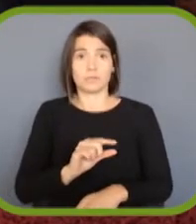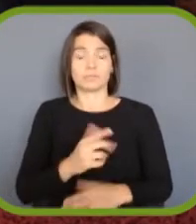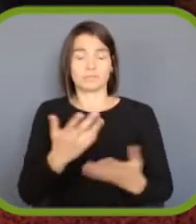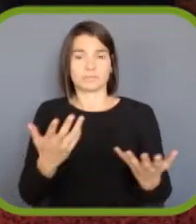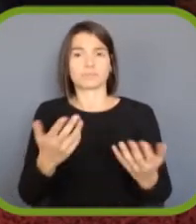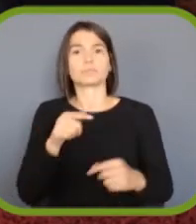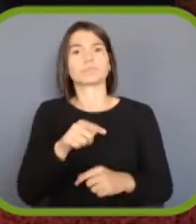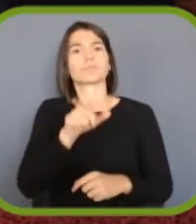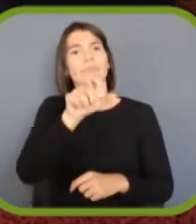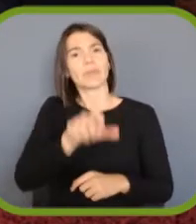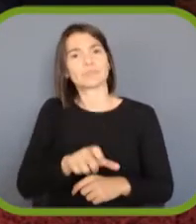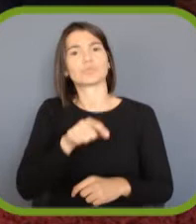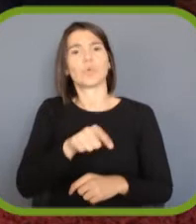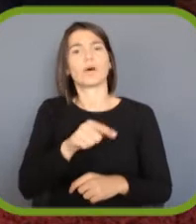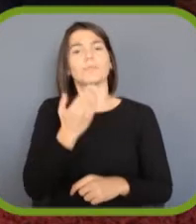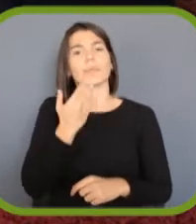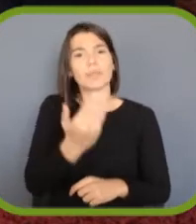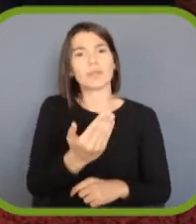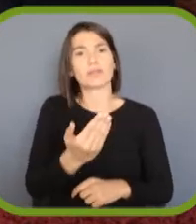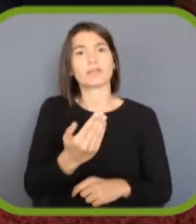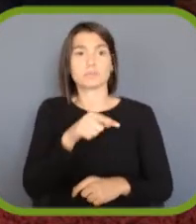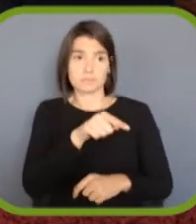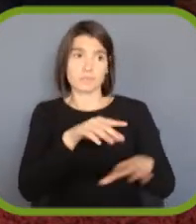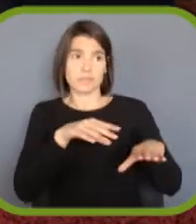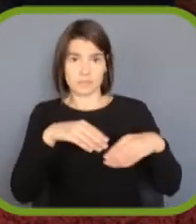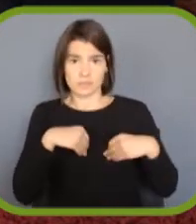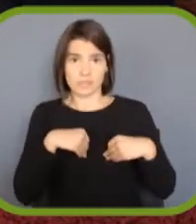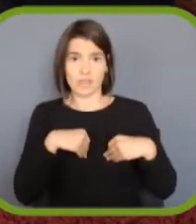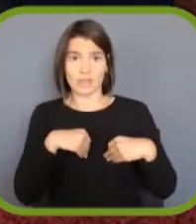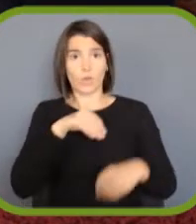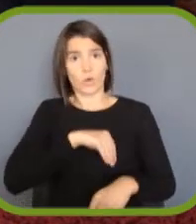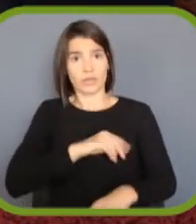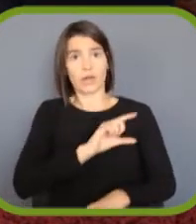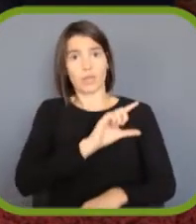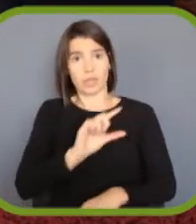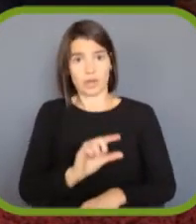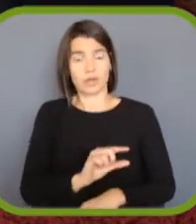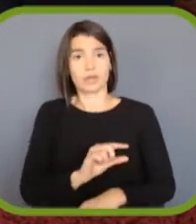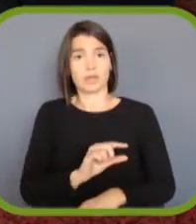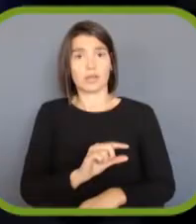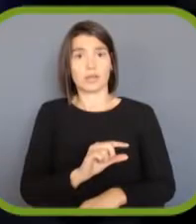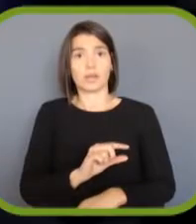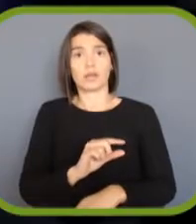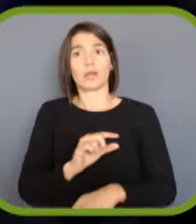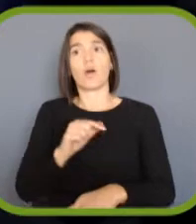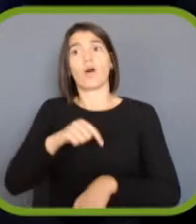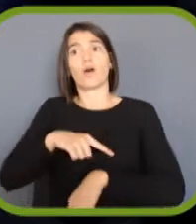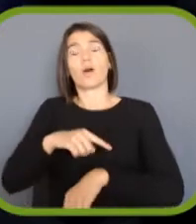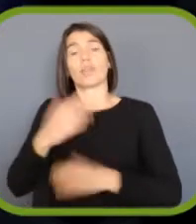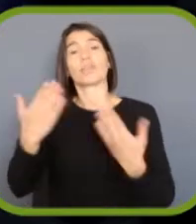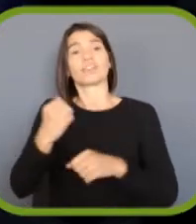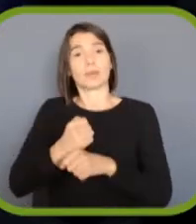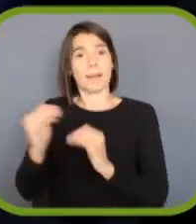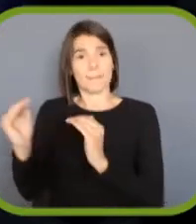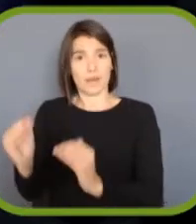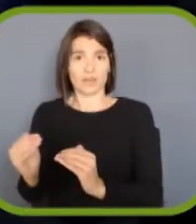baixo, vamos pedir a essa pessoa, vamos perguntar a essa pessoa se ela aceita reduzir o seu salário para reduzir